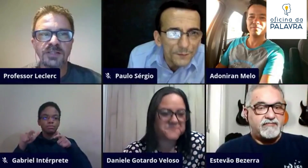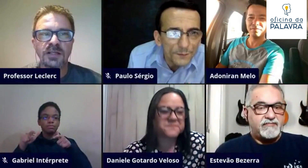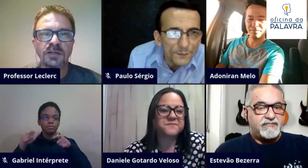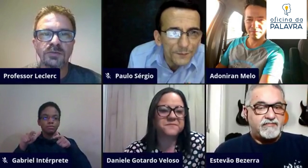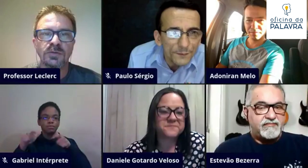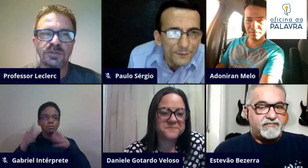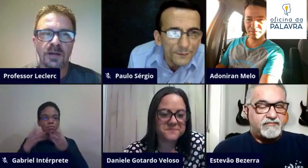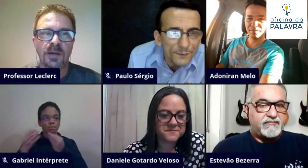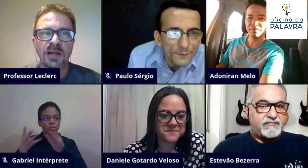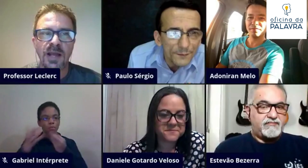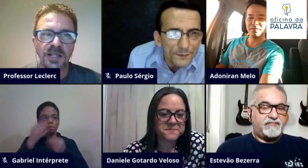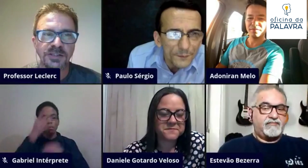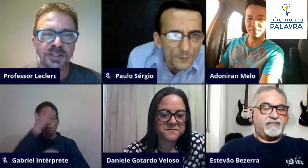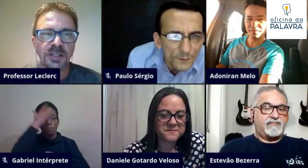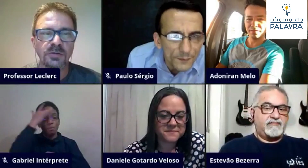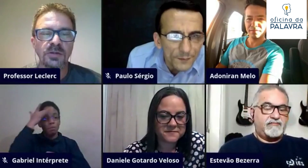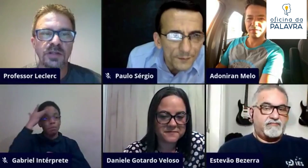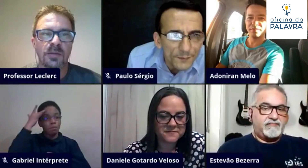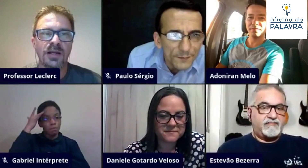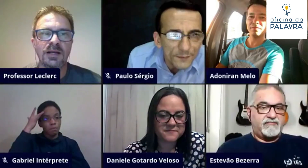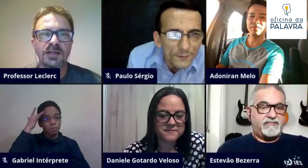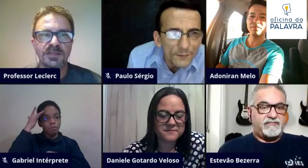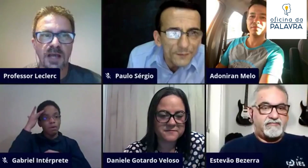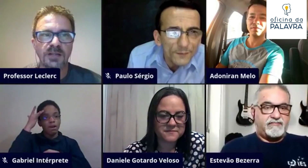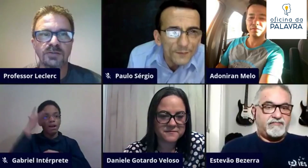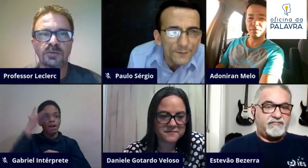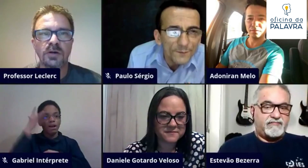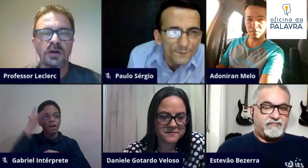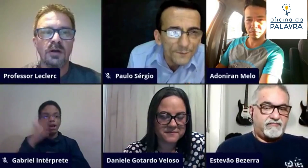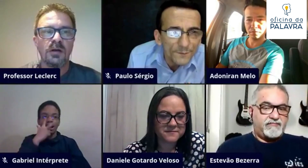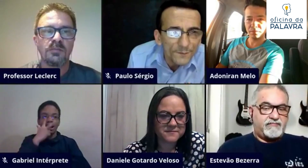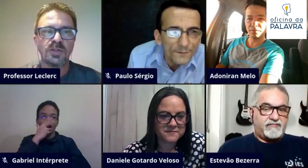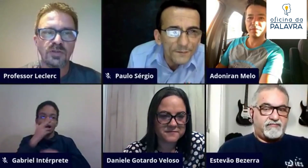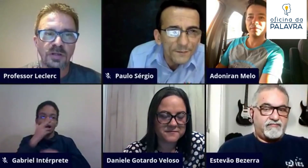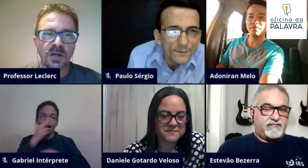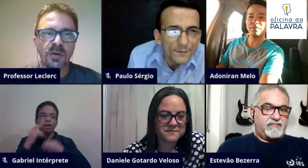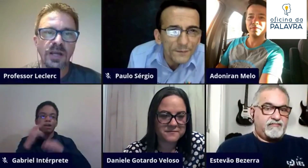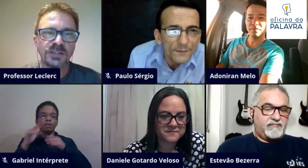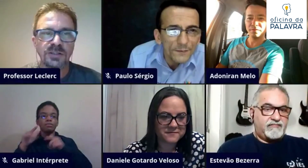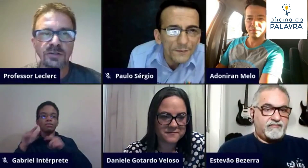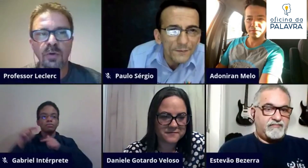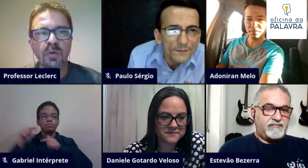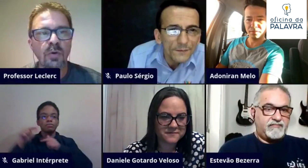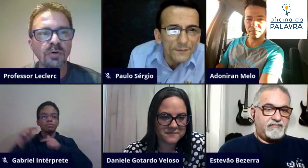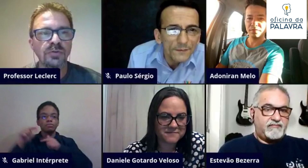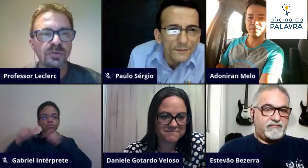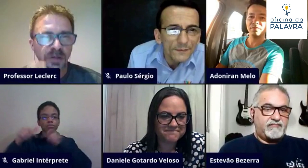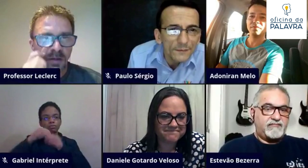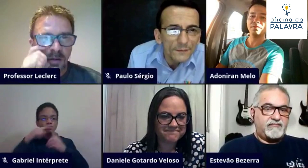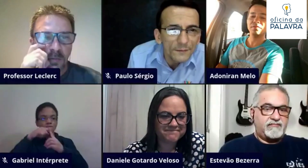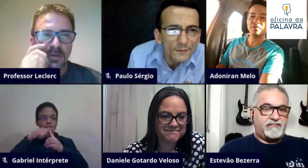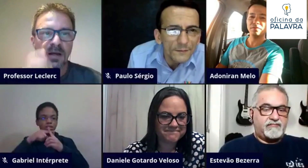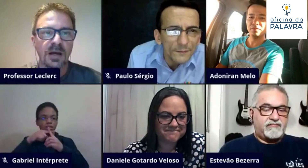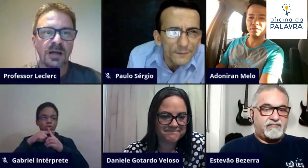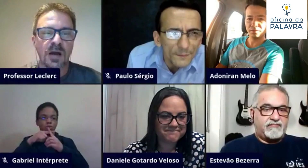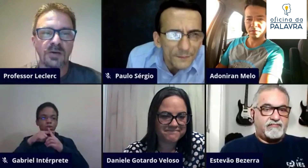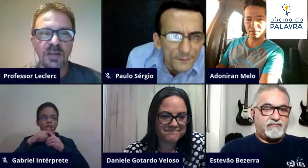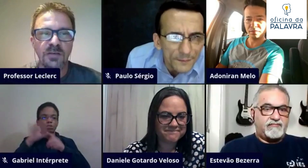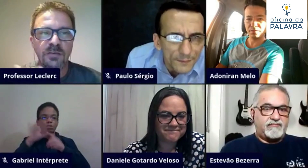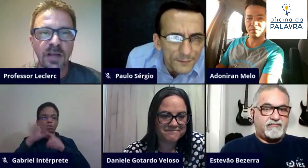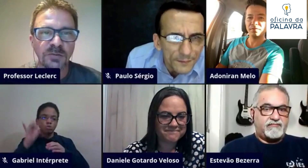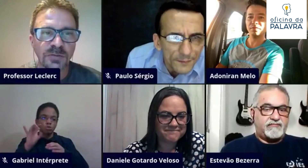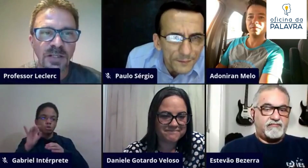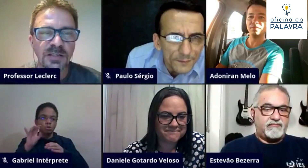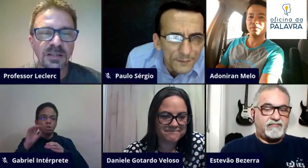que acha que o trabalho é restrito, o trabalho eclesiástico, missional é restrito ao culto, né?